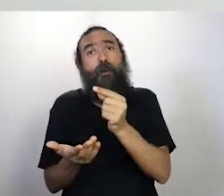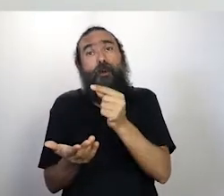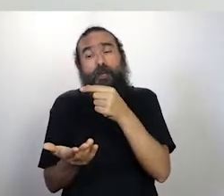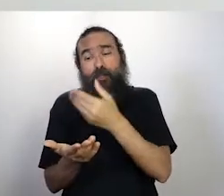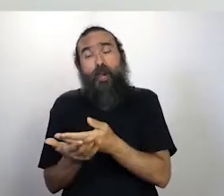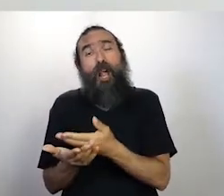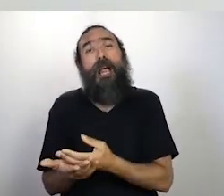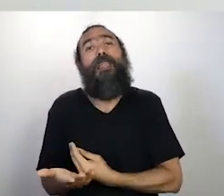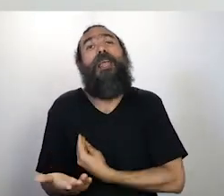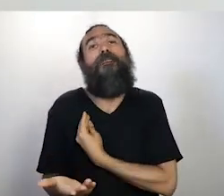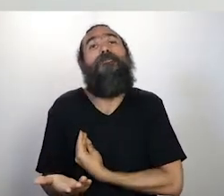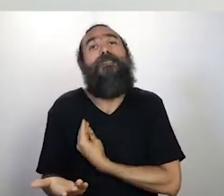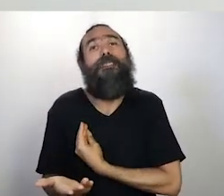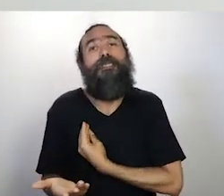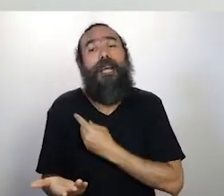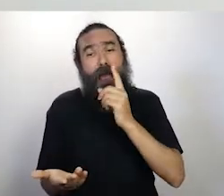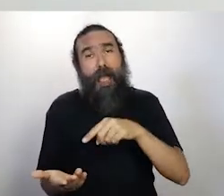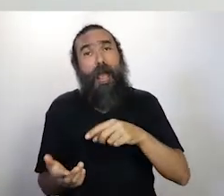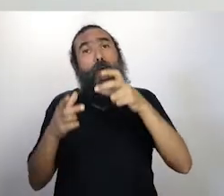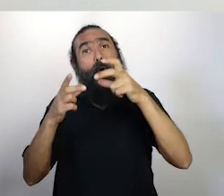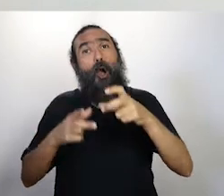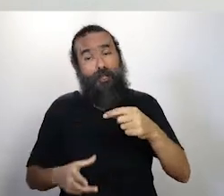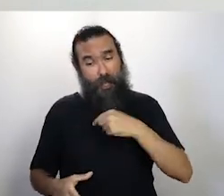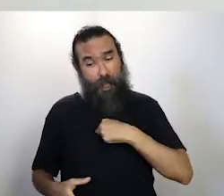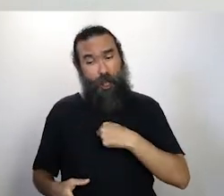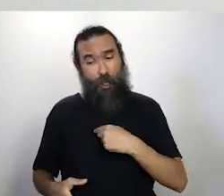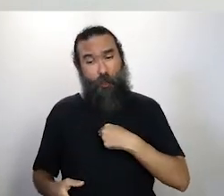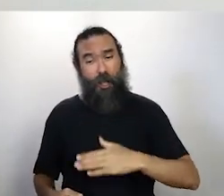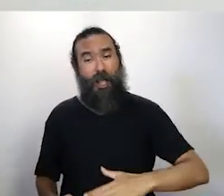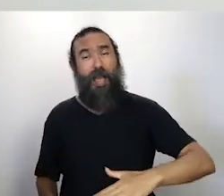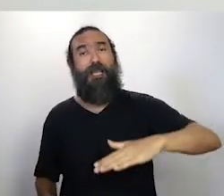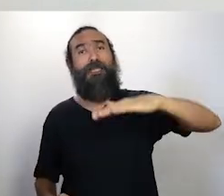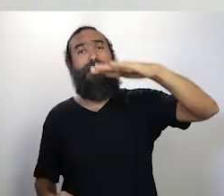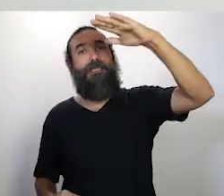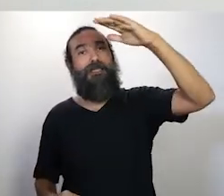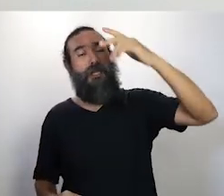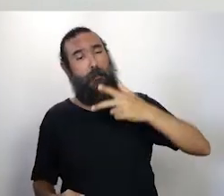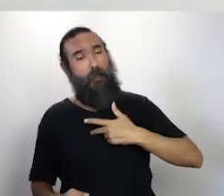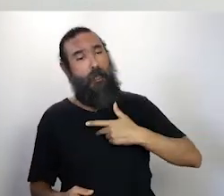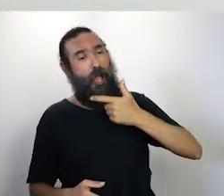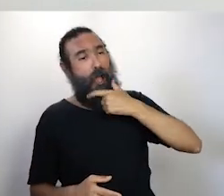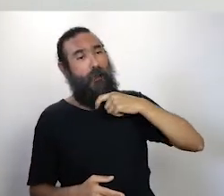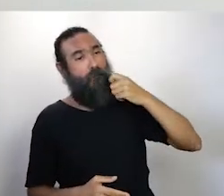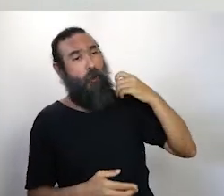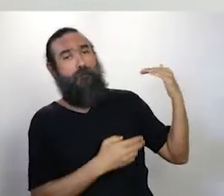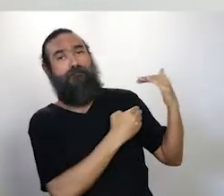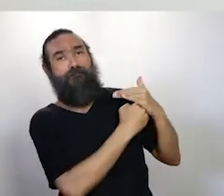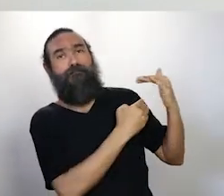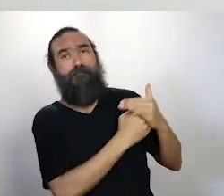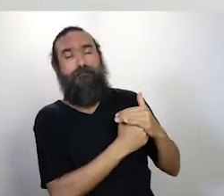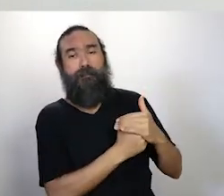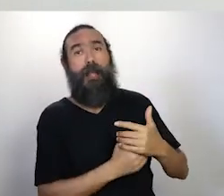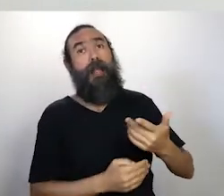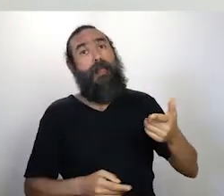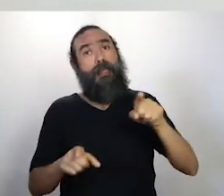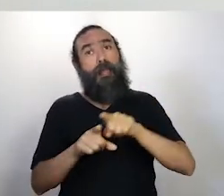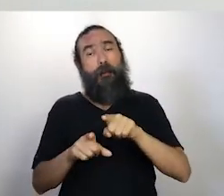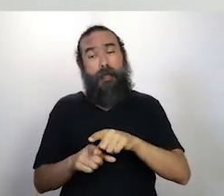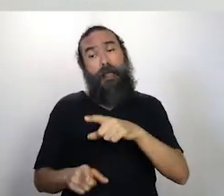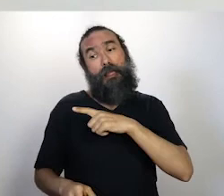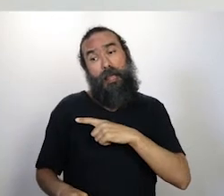a organização onde eu cresci, que são os meus avós, mas também existe a escola complementar, a escola elementar, que